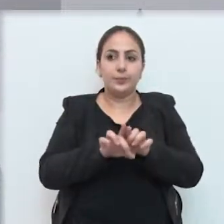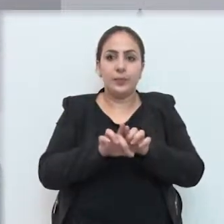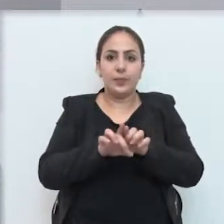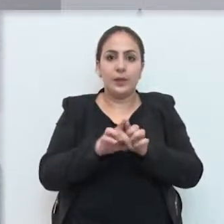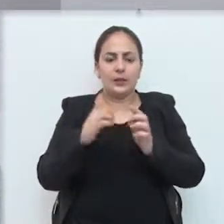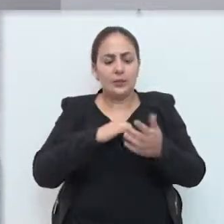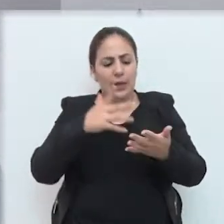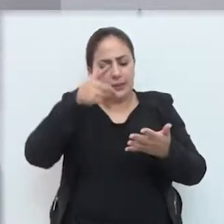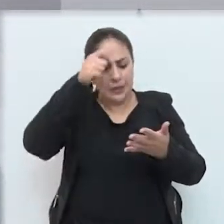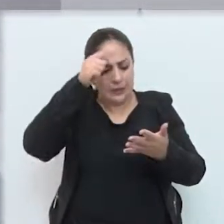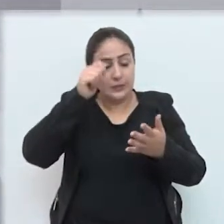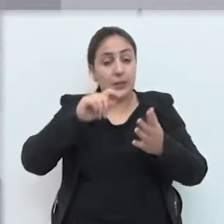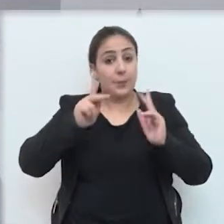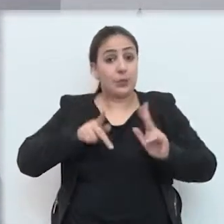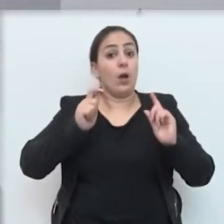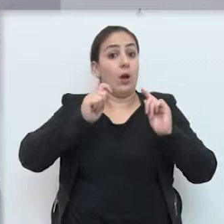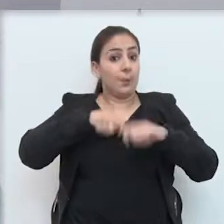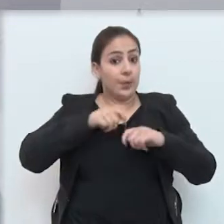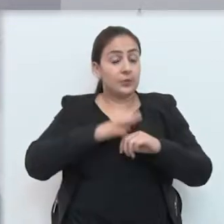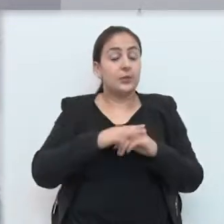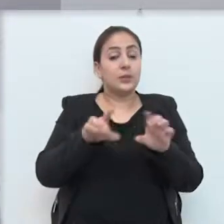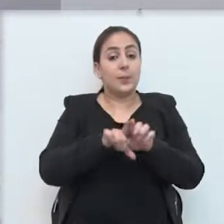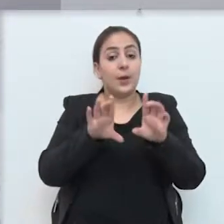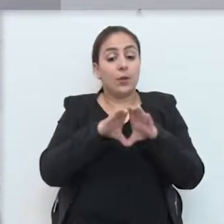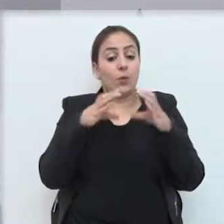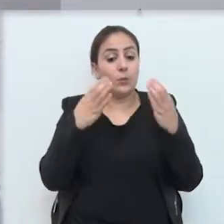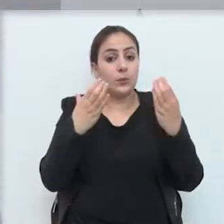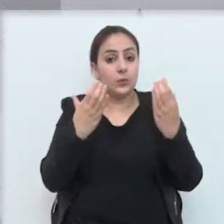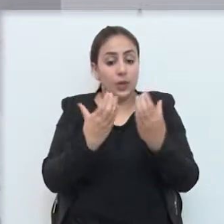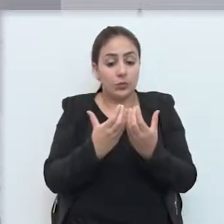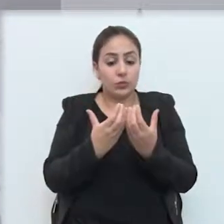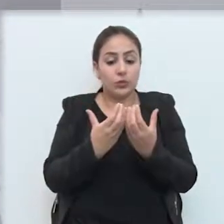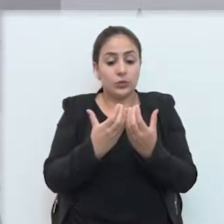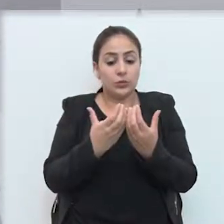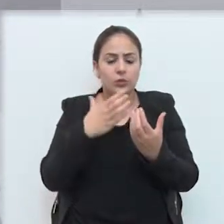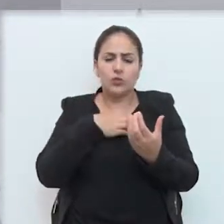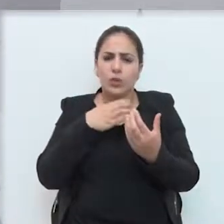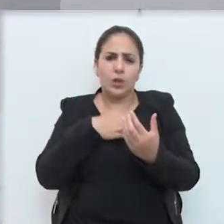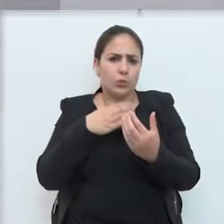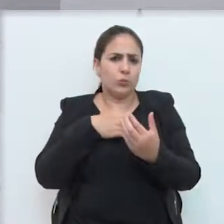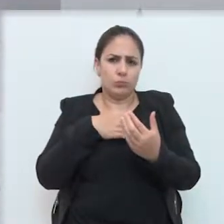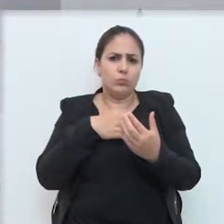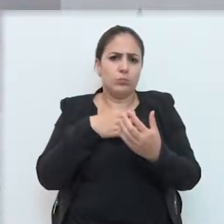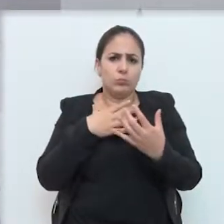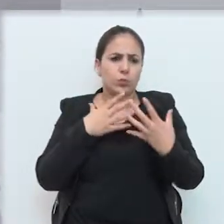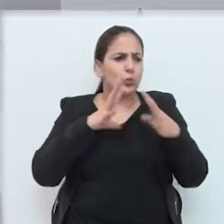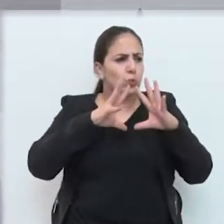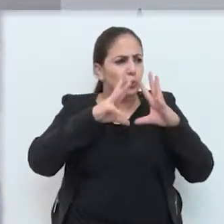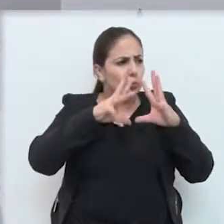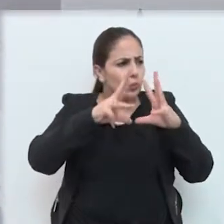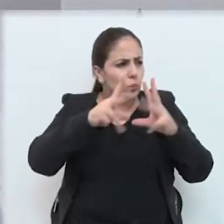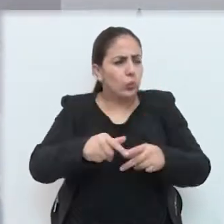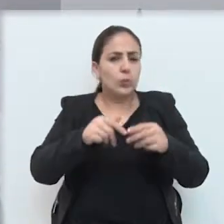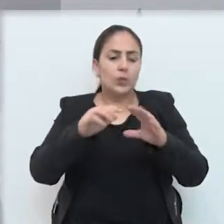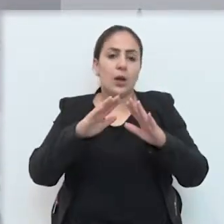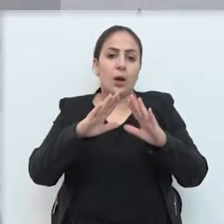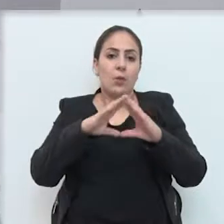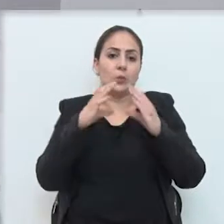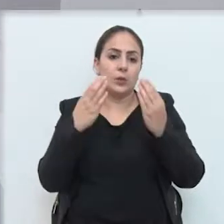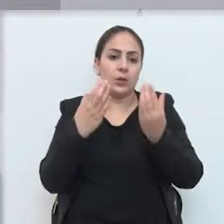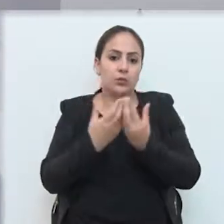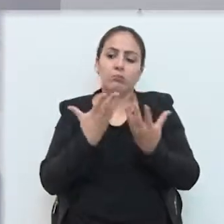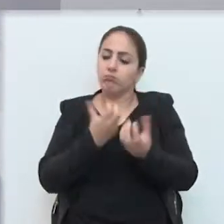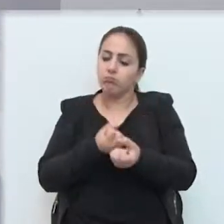por pessoas que têm capacidade para isso e que a comunidade, de forma majoritária, quase na sua